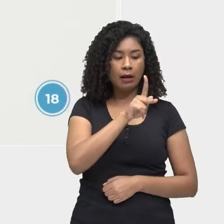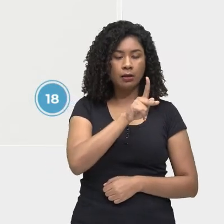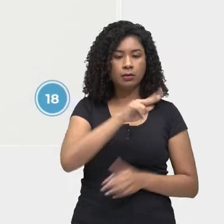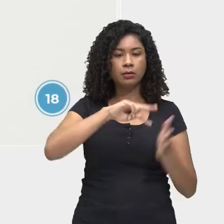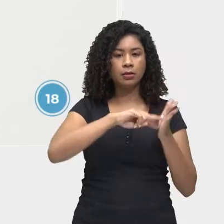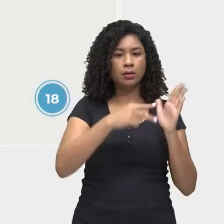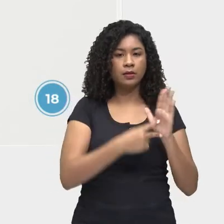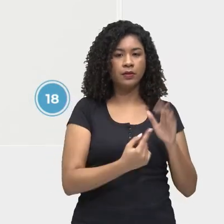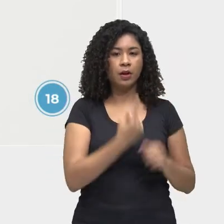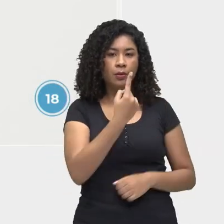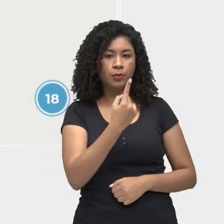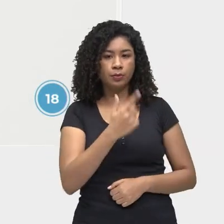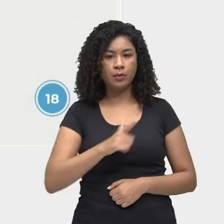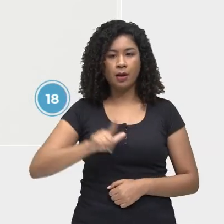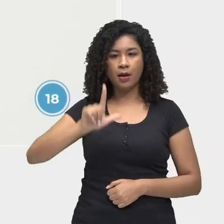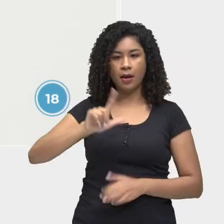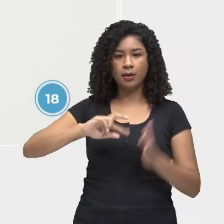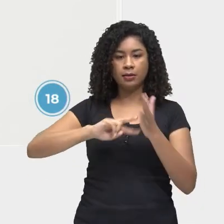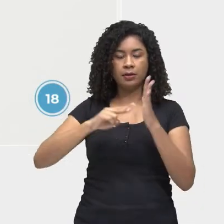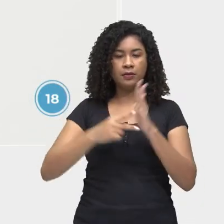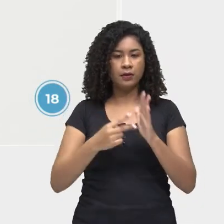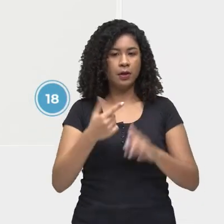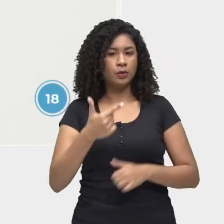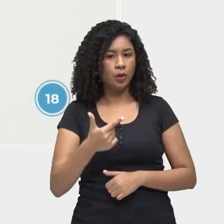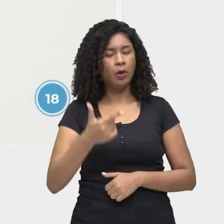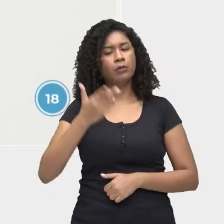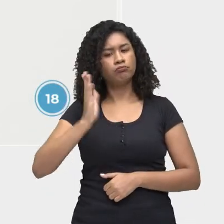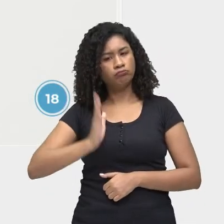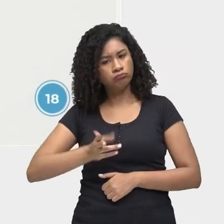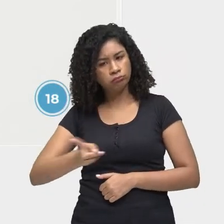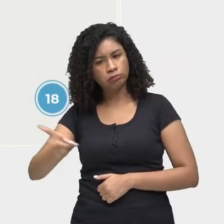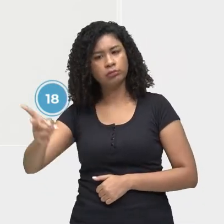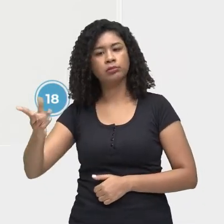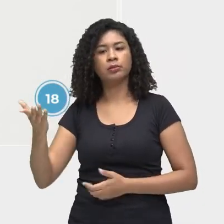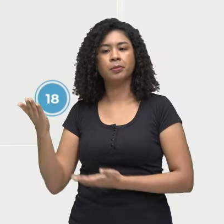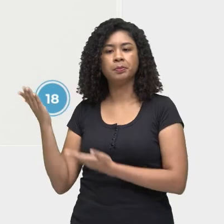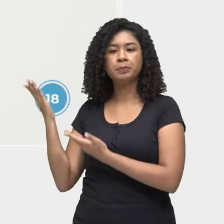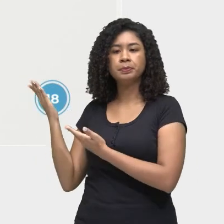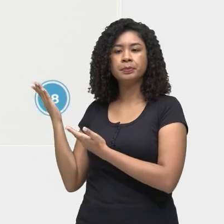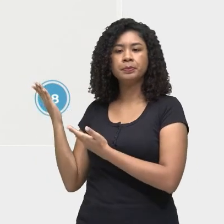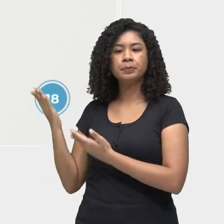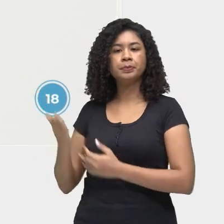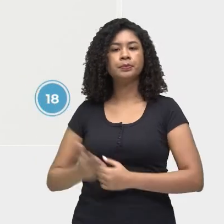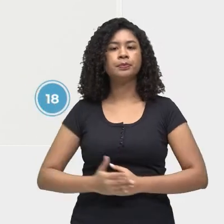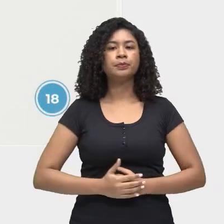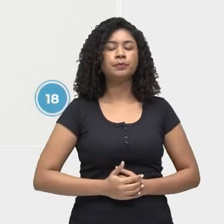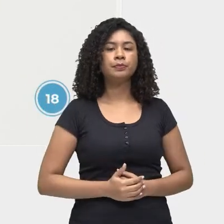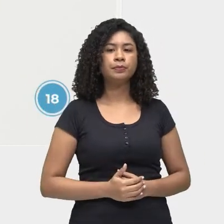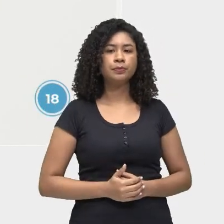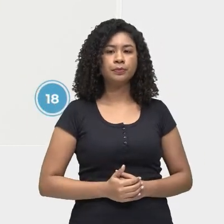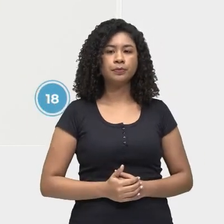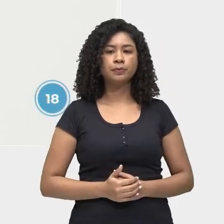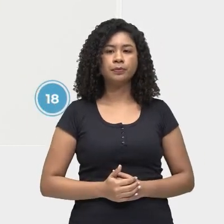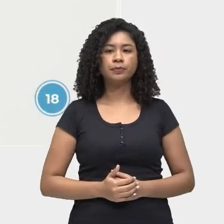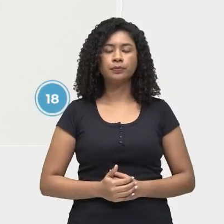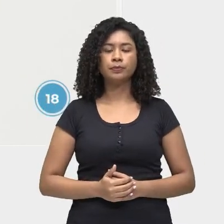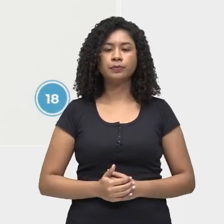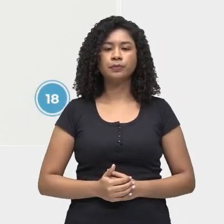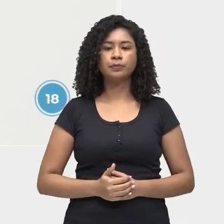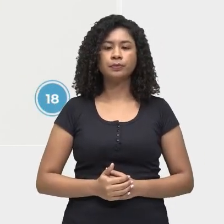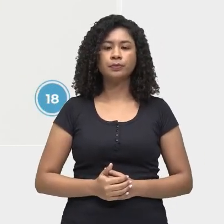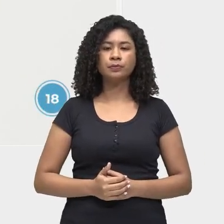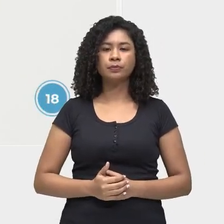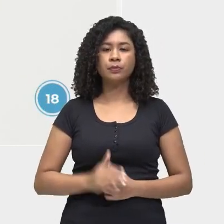L é a 2, a camada M é a 3, e assim sucessivamente até a última, que é a camada